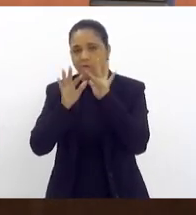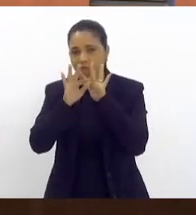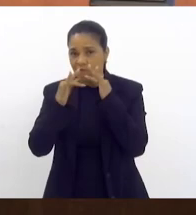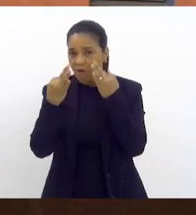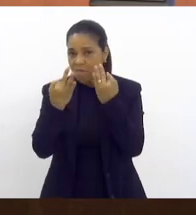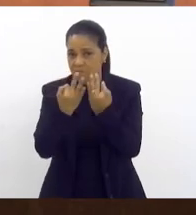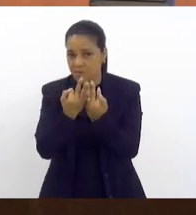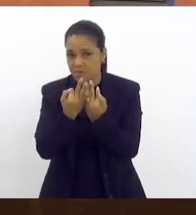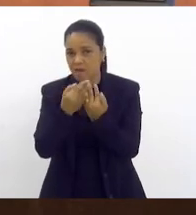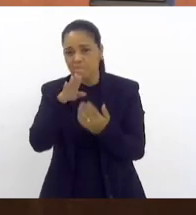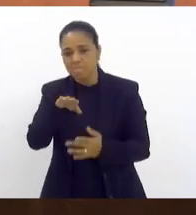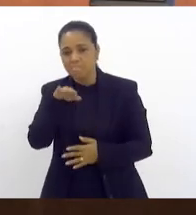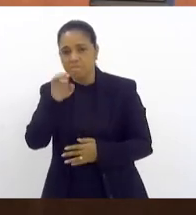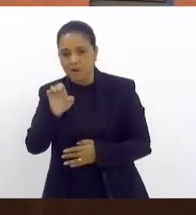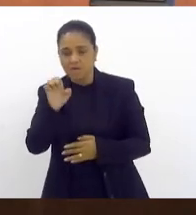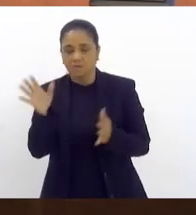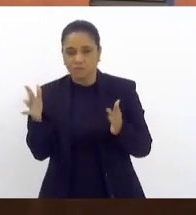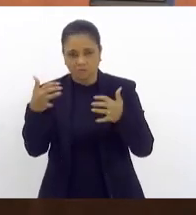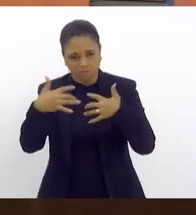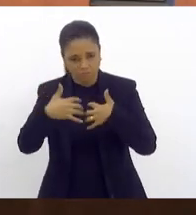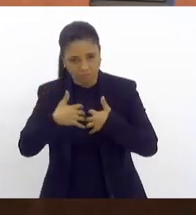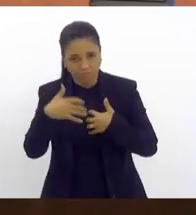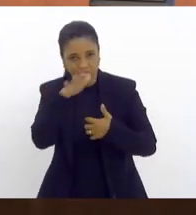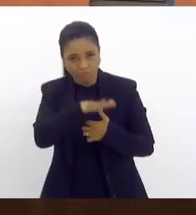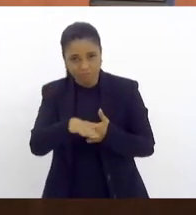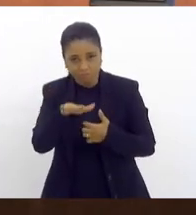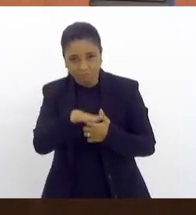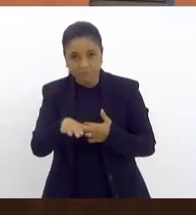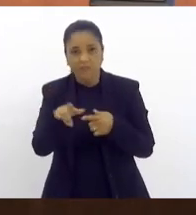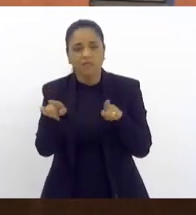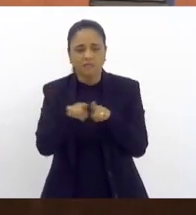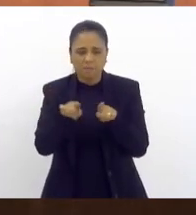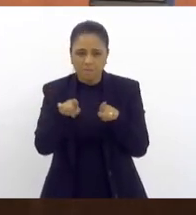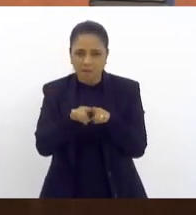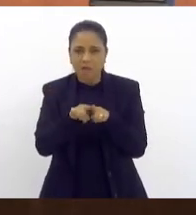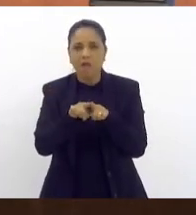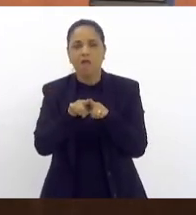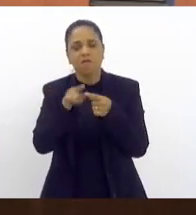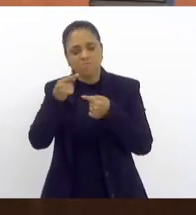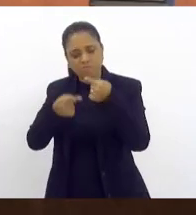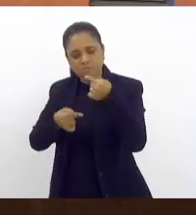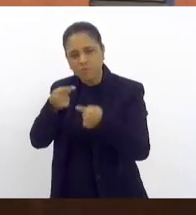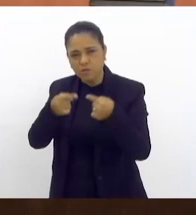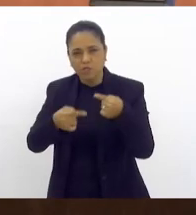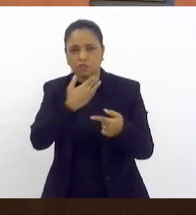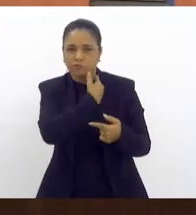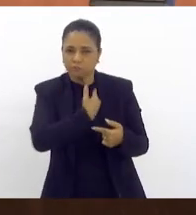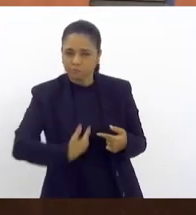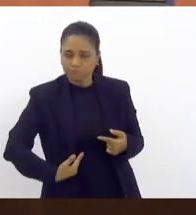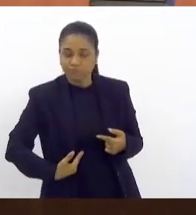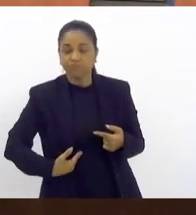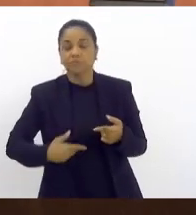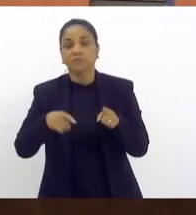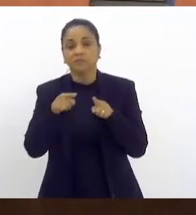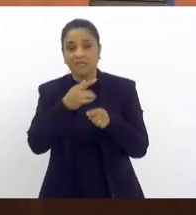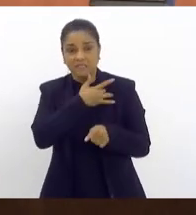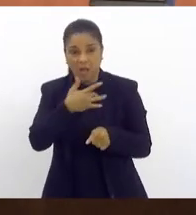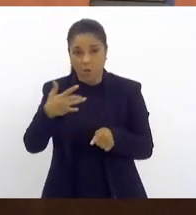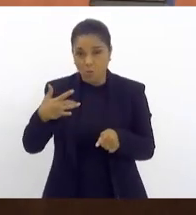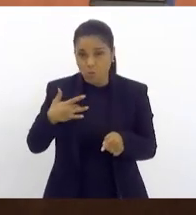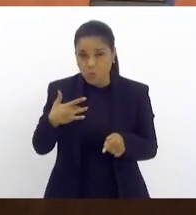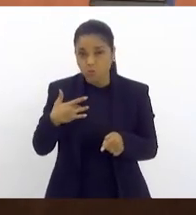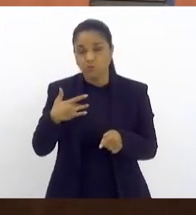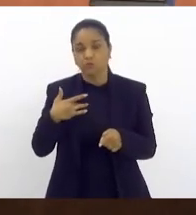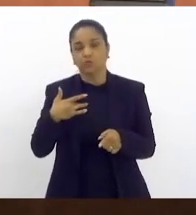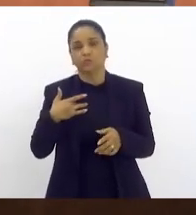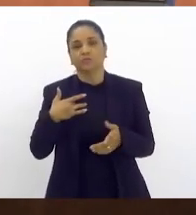as mães dos autistas e até mesmo um recorte de política pública na educação na saúde e até mesmo naqueles